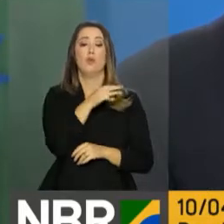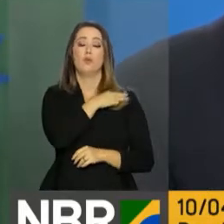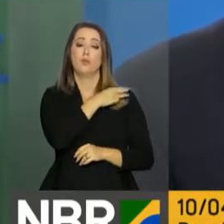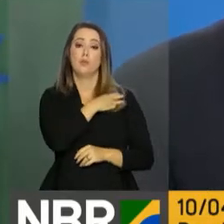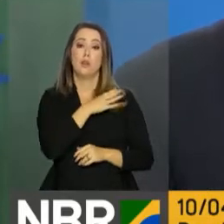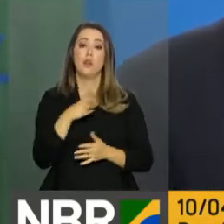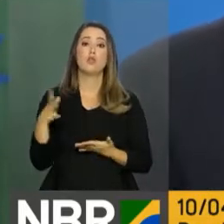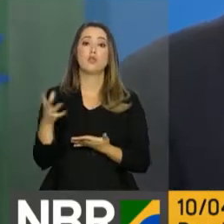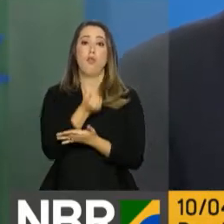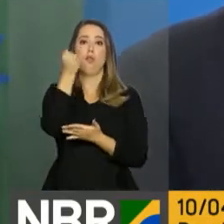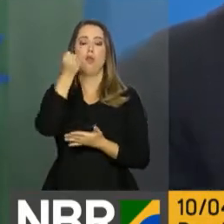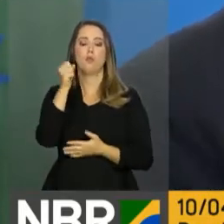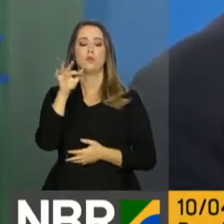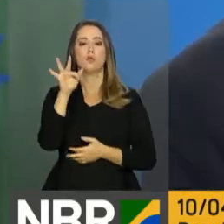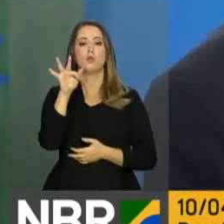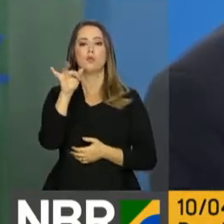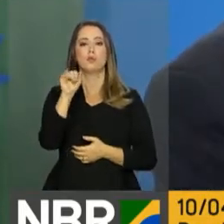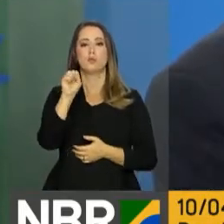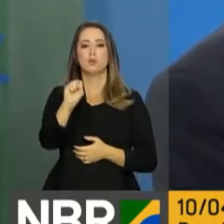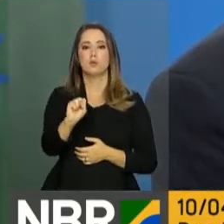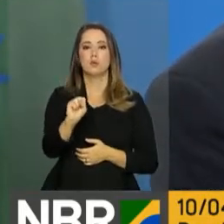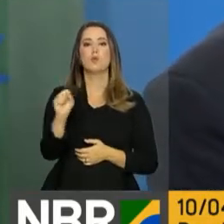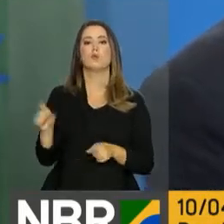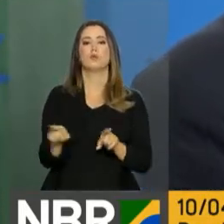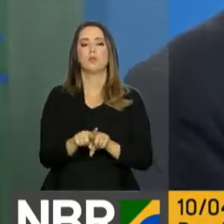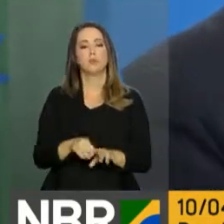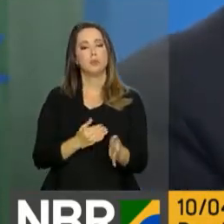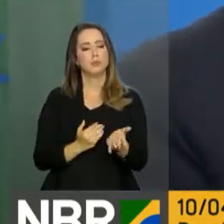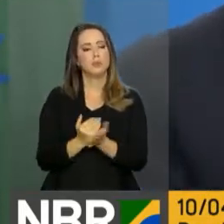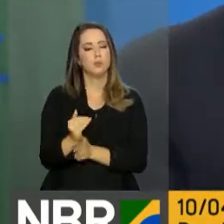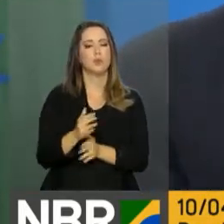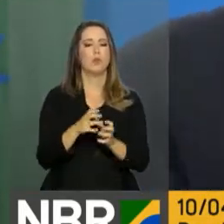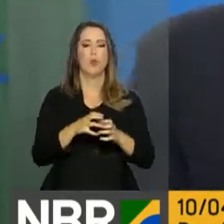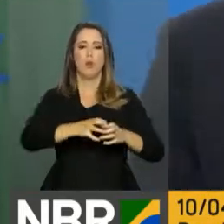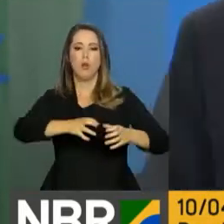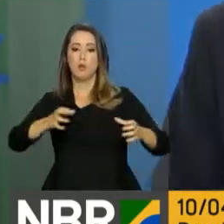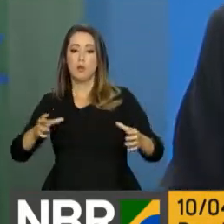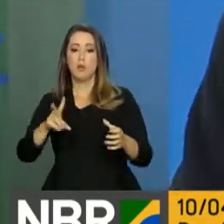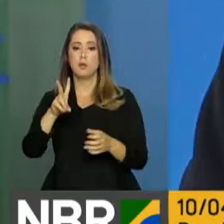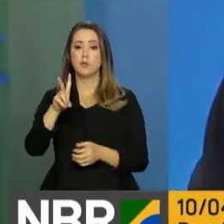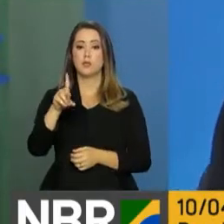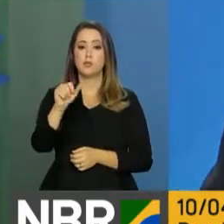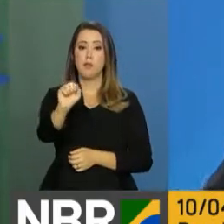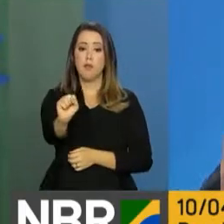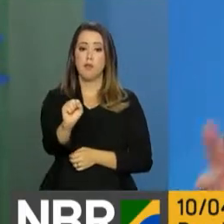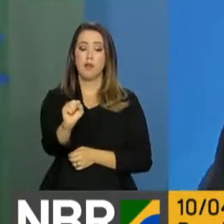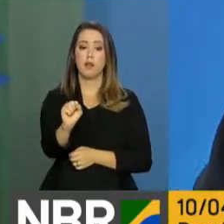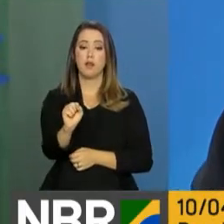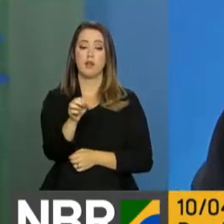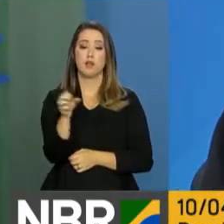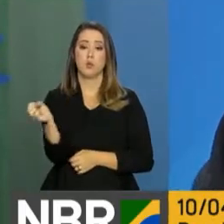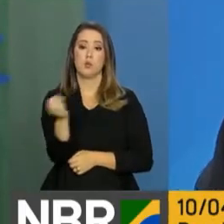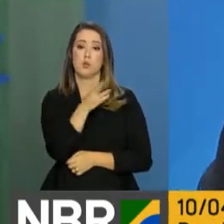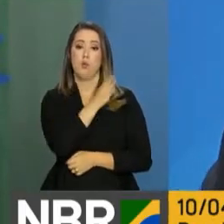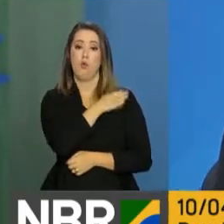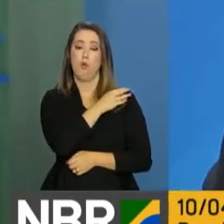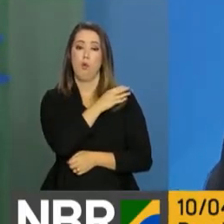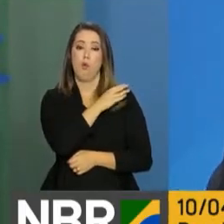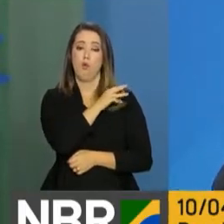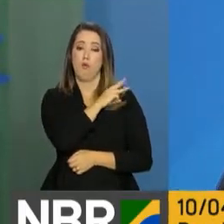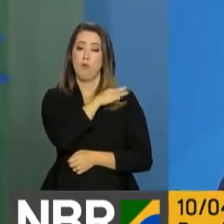salvamos o FIES e começamos também, importantíssimo, a ampliação das vagas no ensino médio em